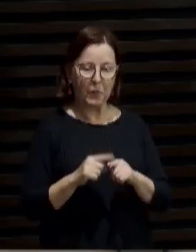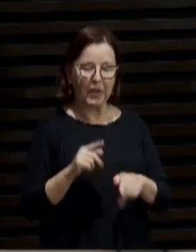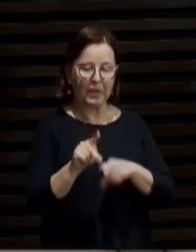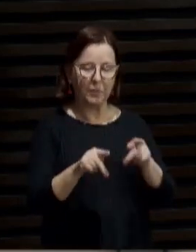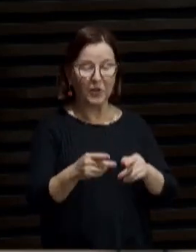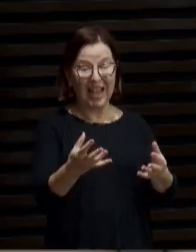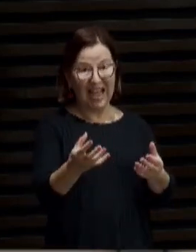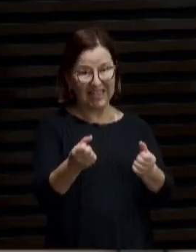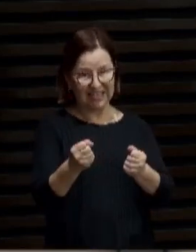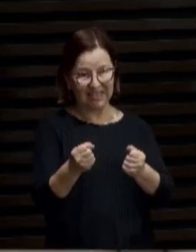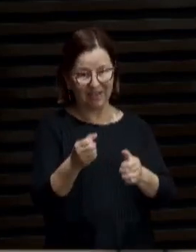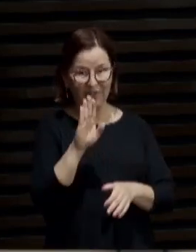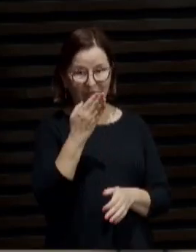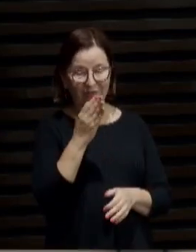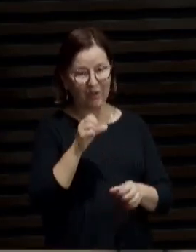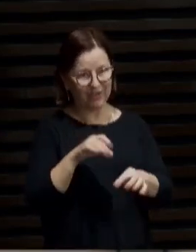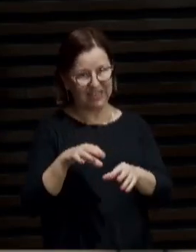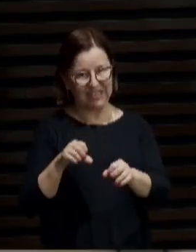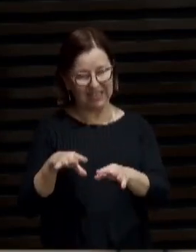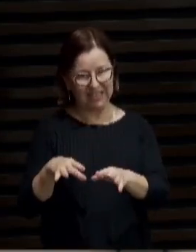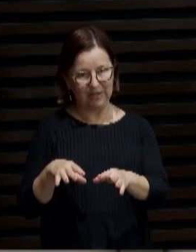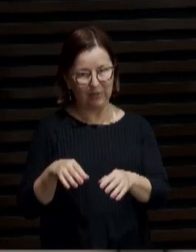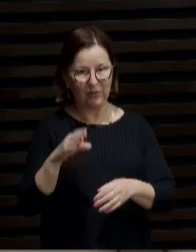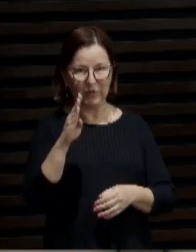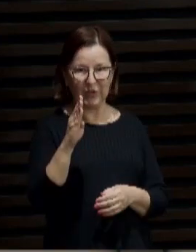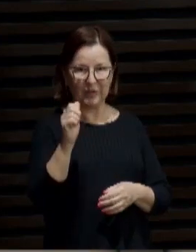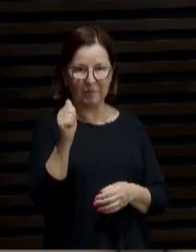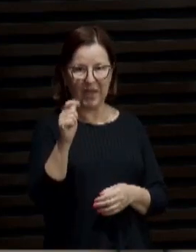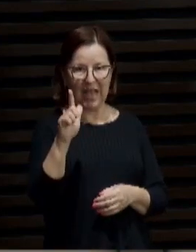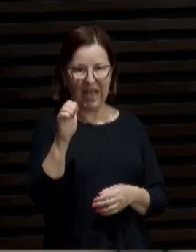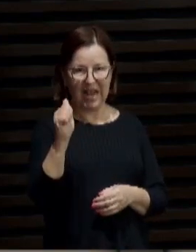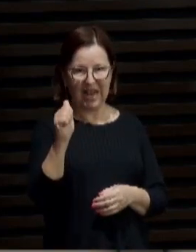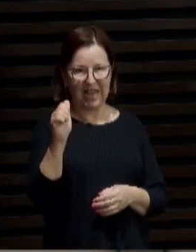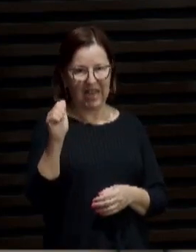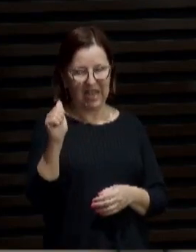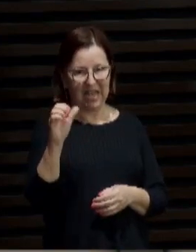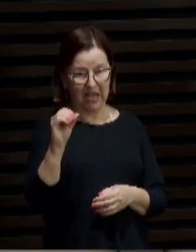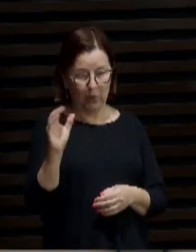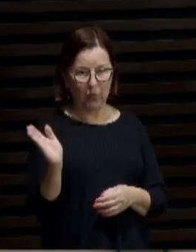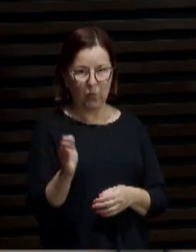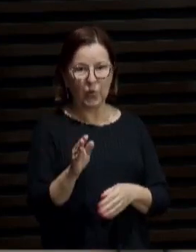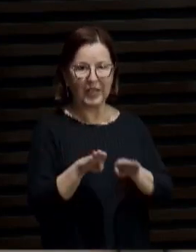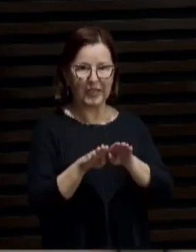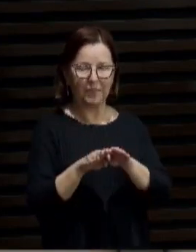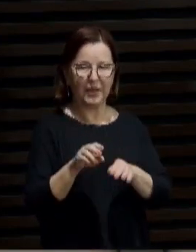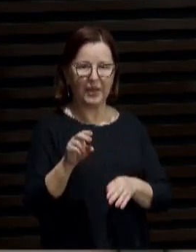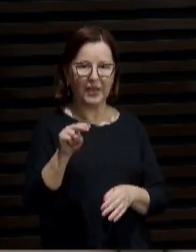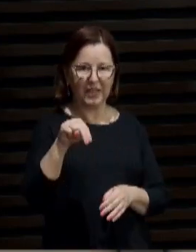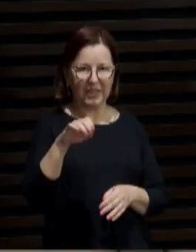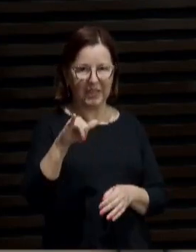a essa falsa doutrina de Balaão e dos nicolaítas, né? Olha o boletim.